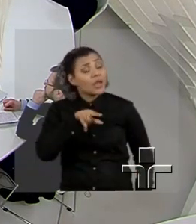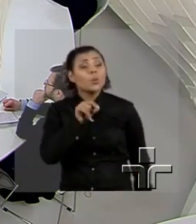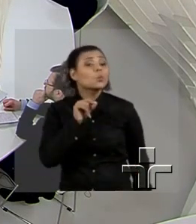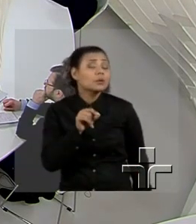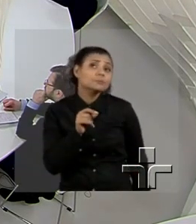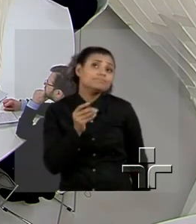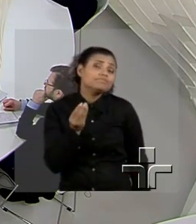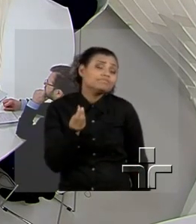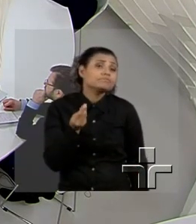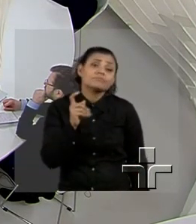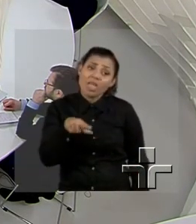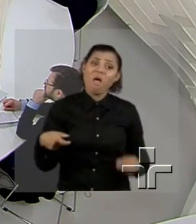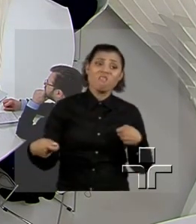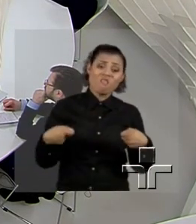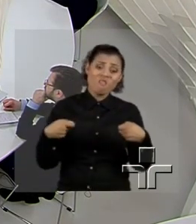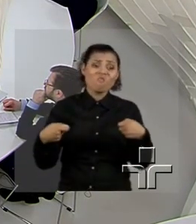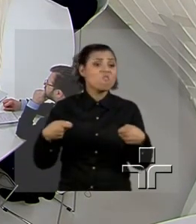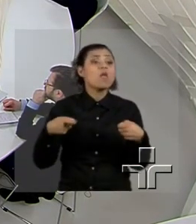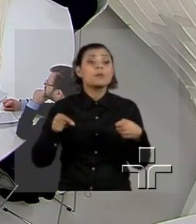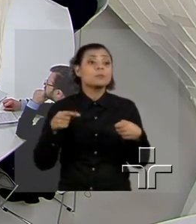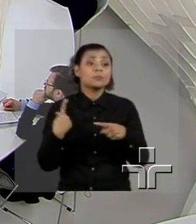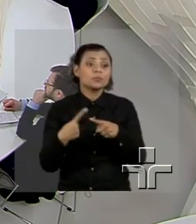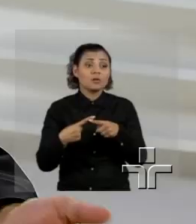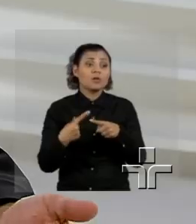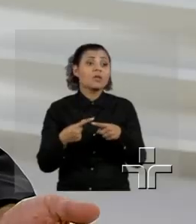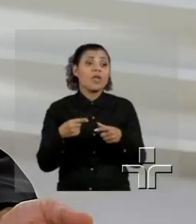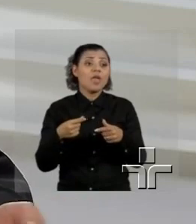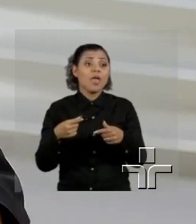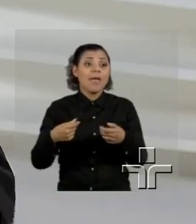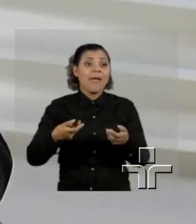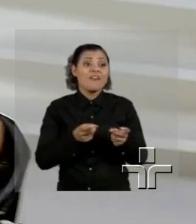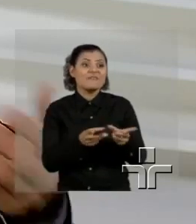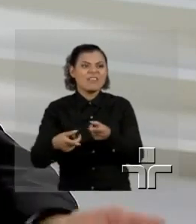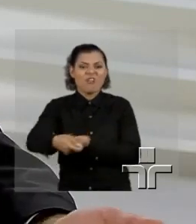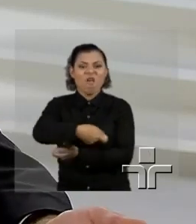automático com a política externa americana. Bom,